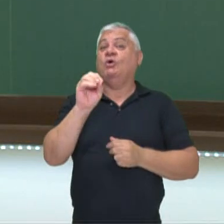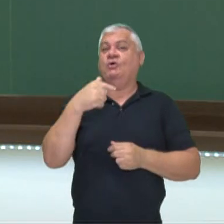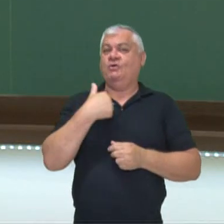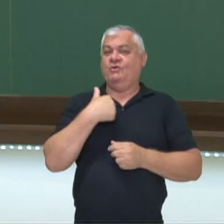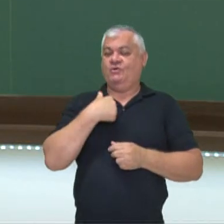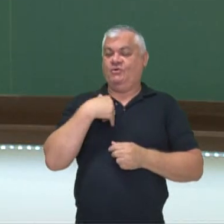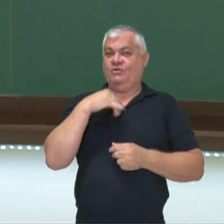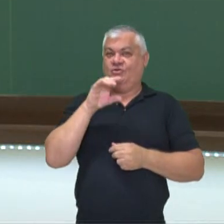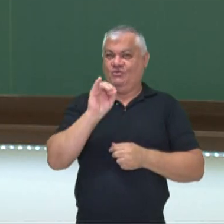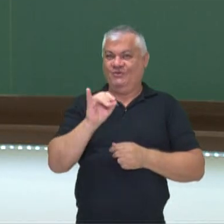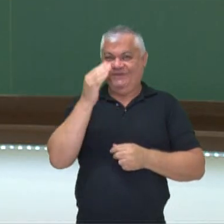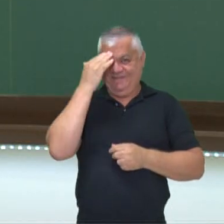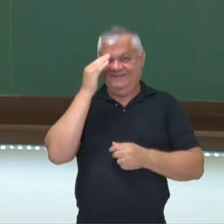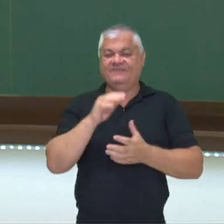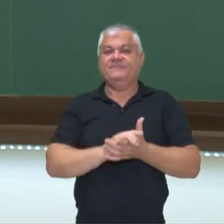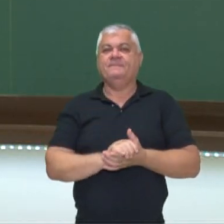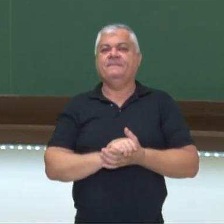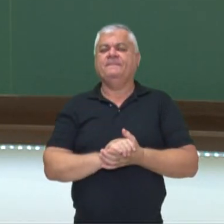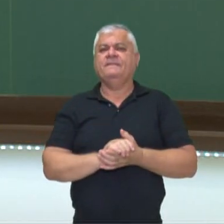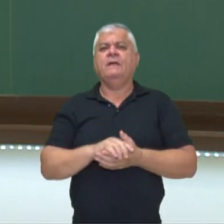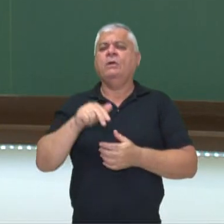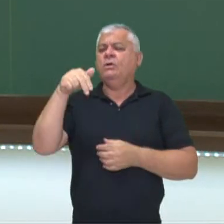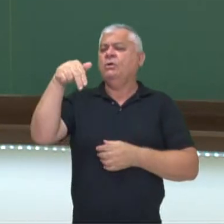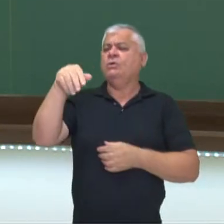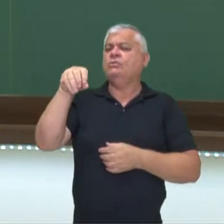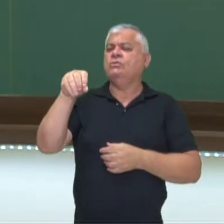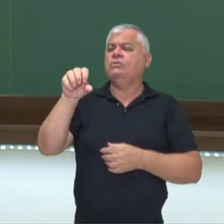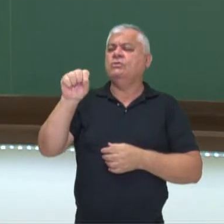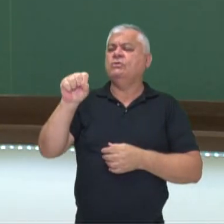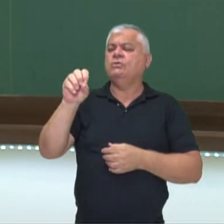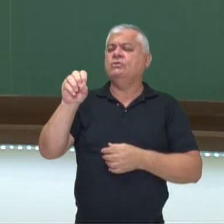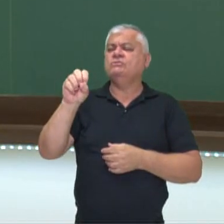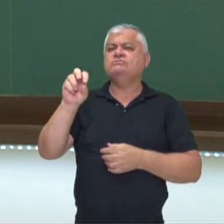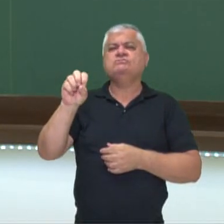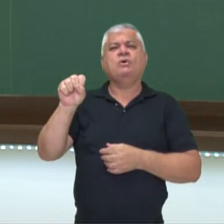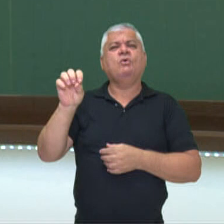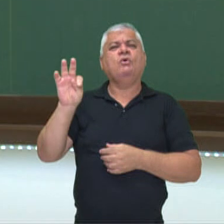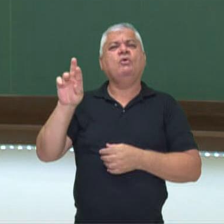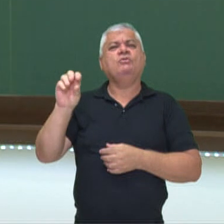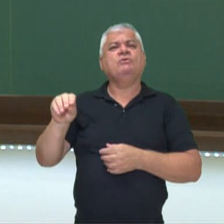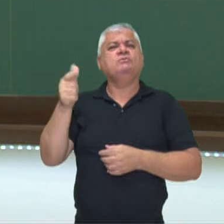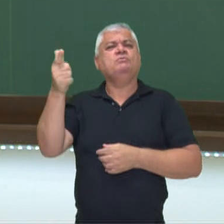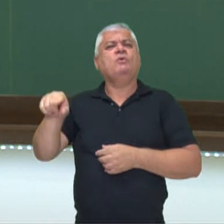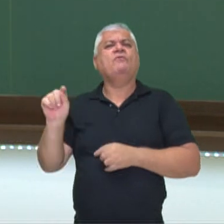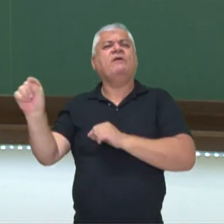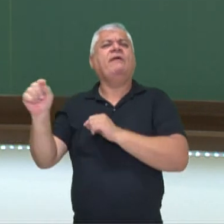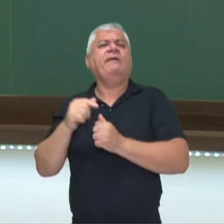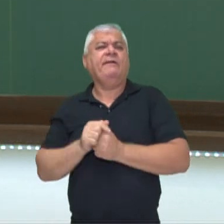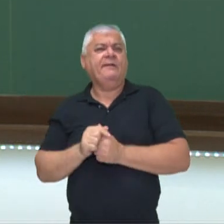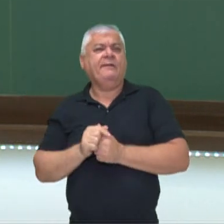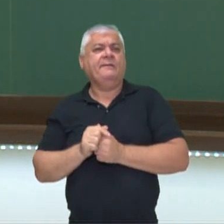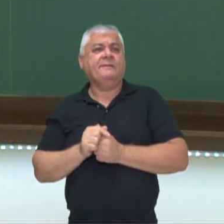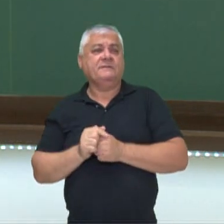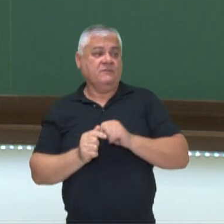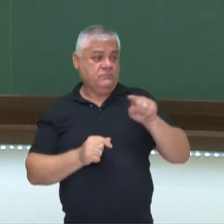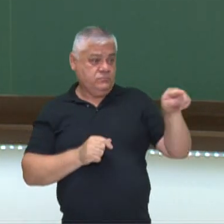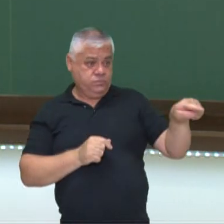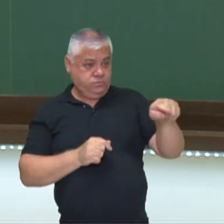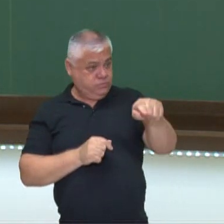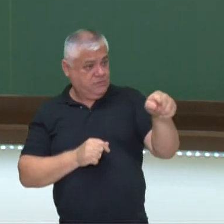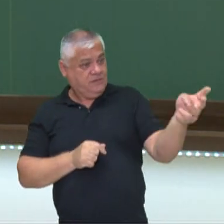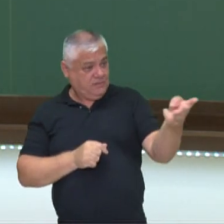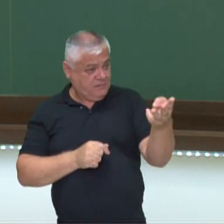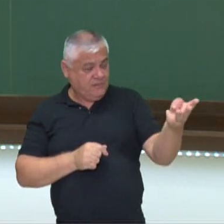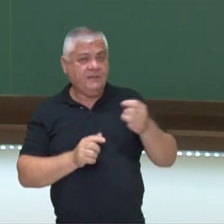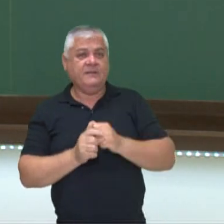a Montse. Nós outros. Quem que serão esses nós outros? Está aqui na sequência. Oscar, tu e eu. Essas